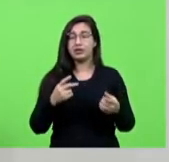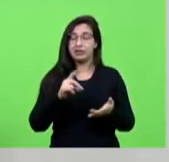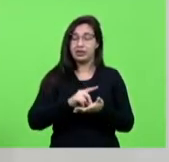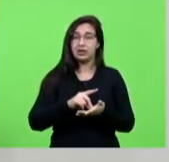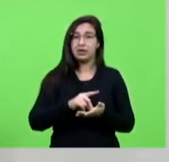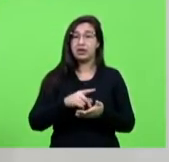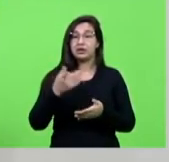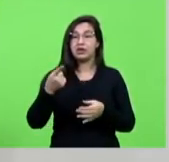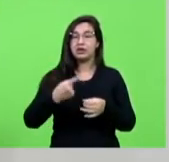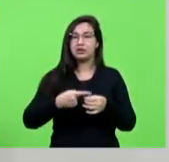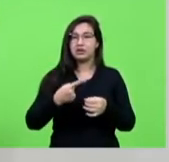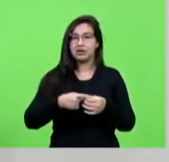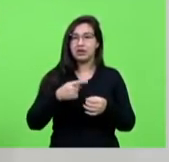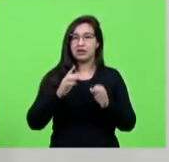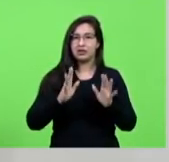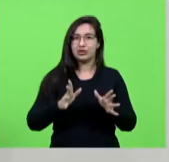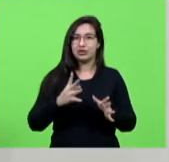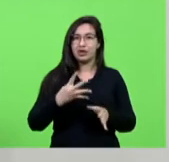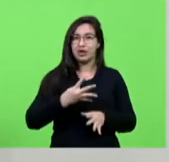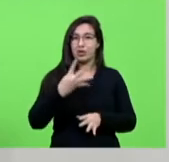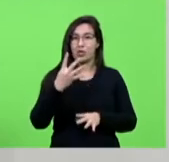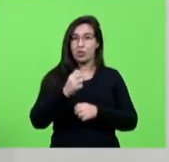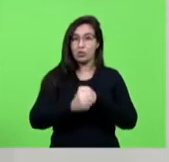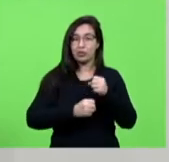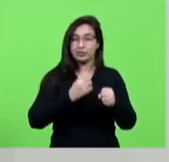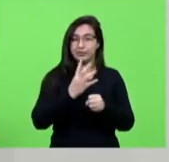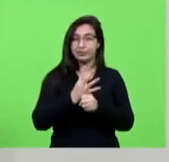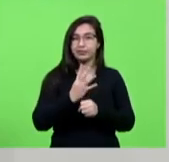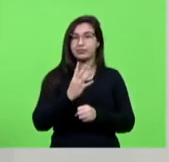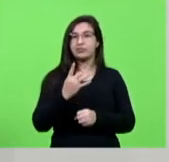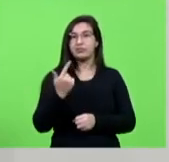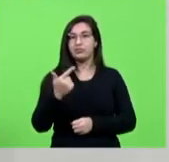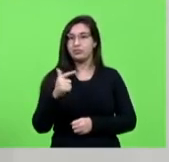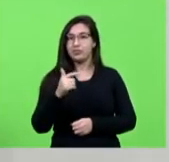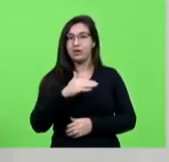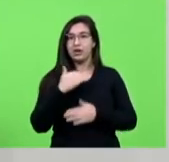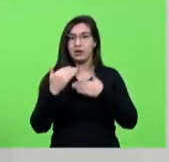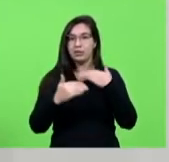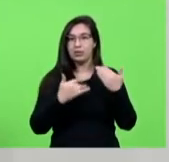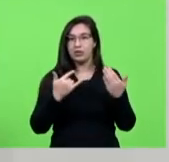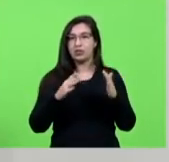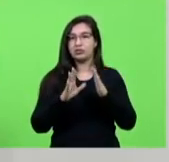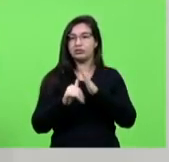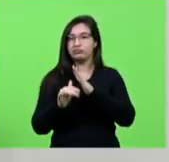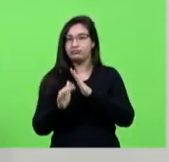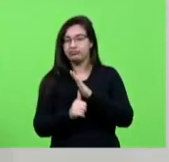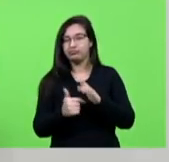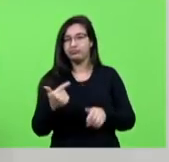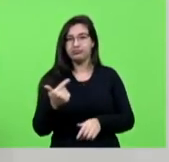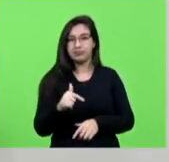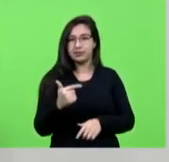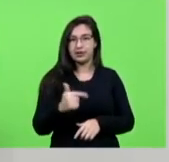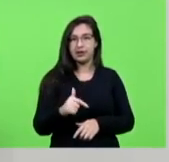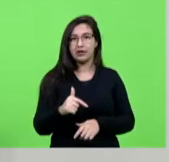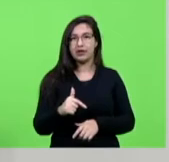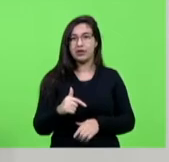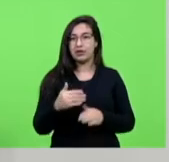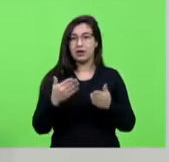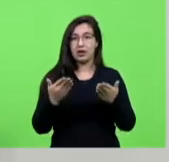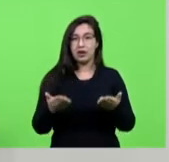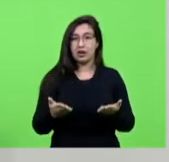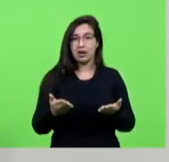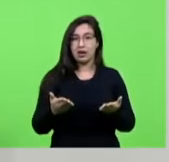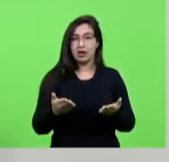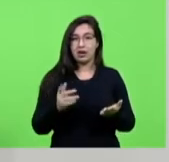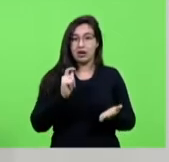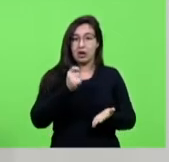que faz 4 anos que não tem um homicídio, na cidade que faz 2 anos que não tem um assalto à mão armada, que não tem um furto, o sujeito ele não deixou de